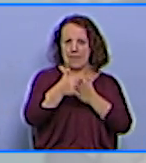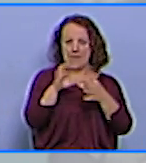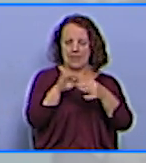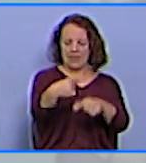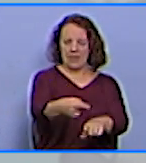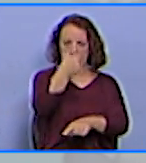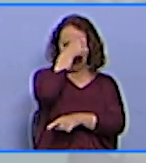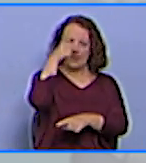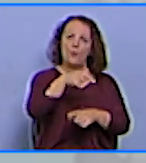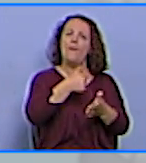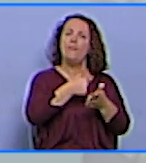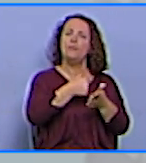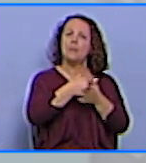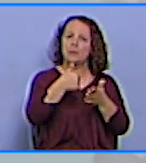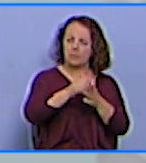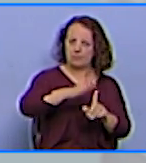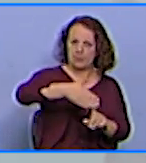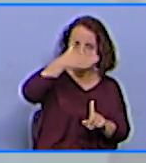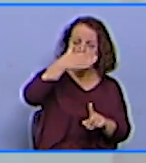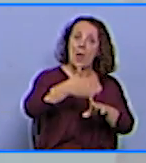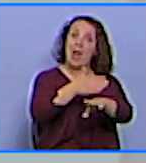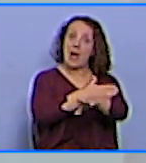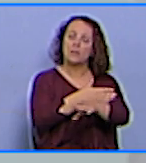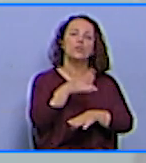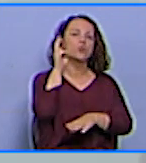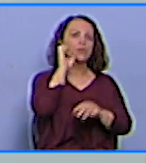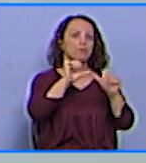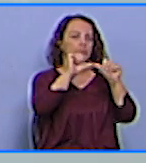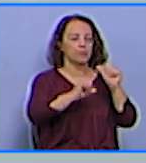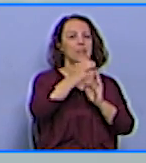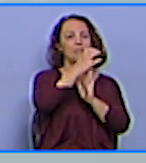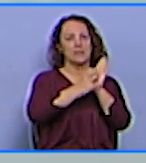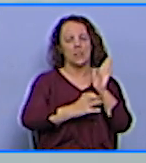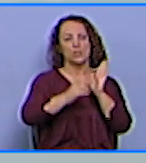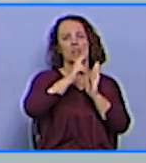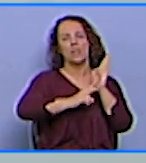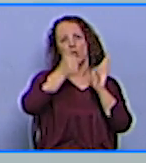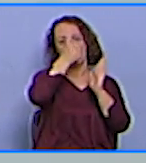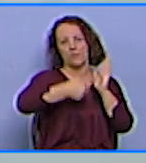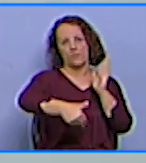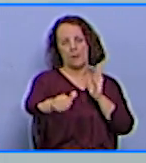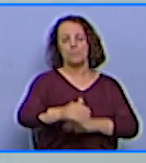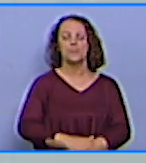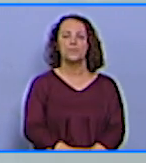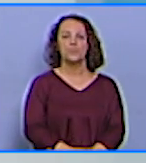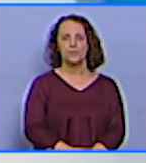domingo, desde logo o texto do Evangelho, e antes dessa análise vamos escutar o texto que é lido nas missas deste domingo.